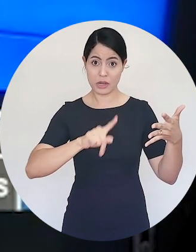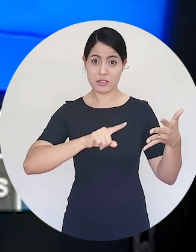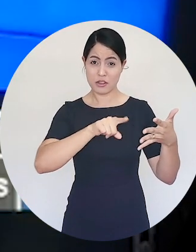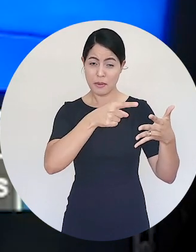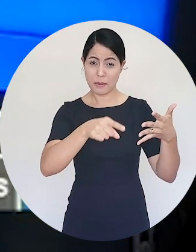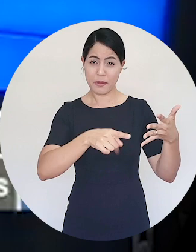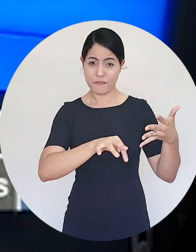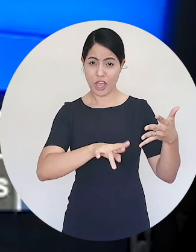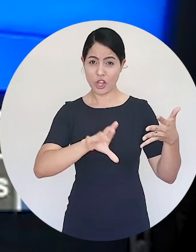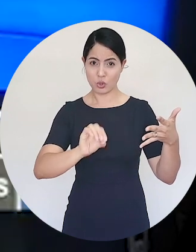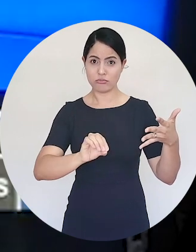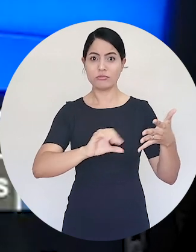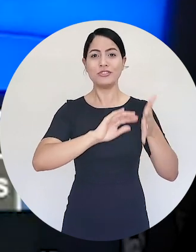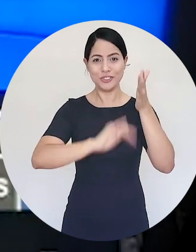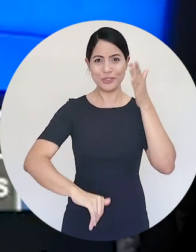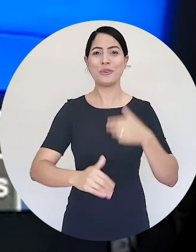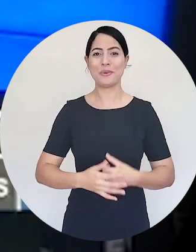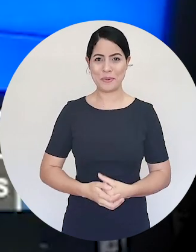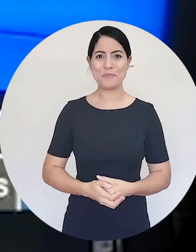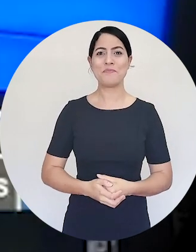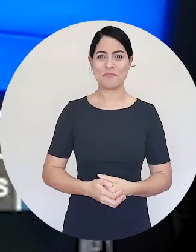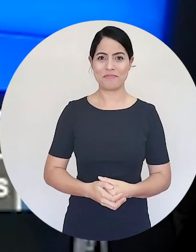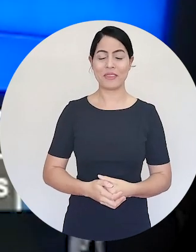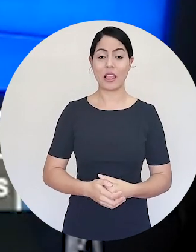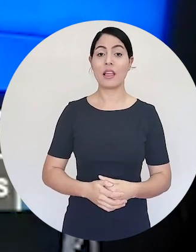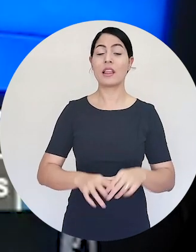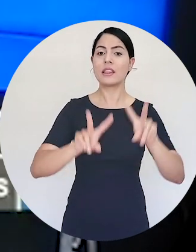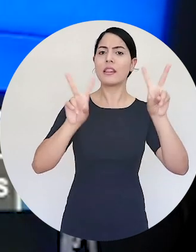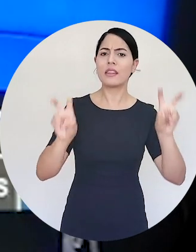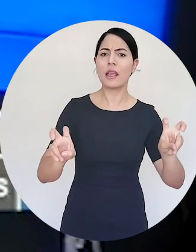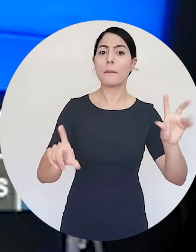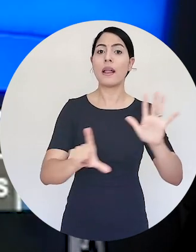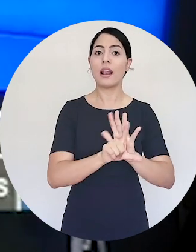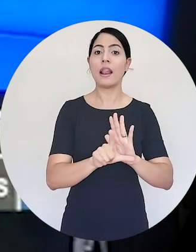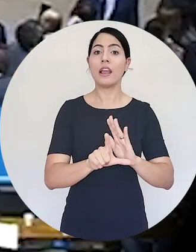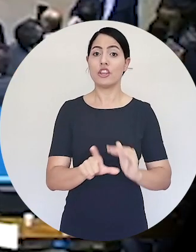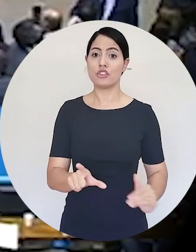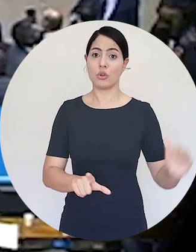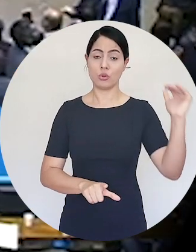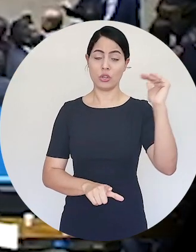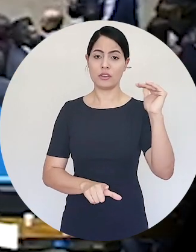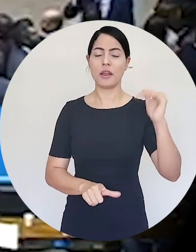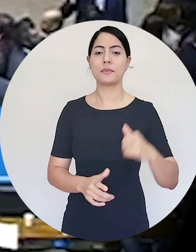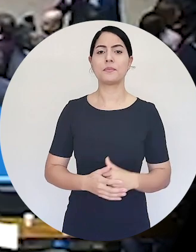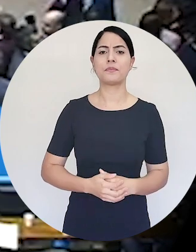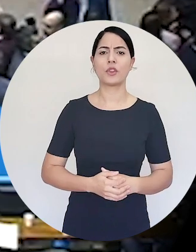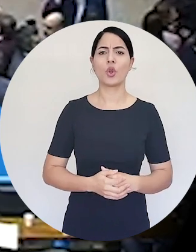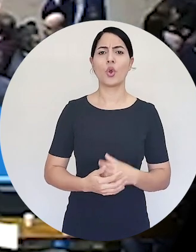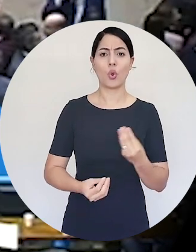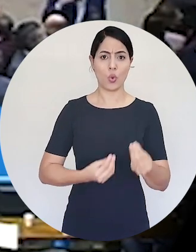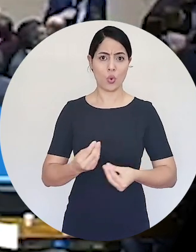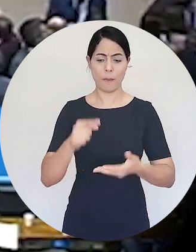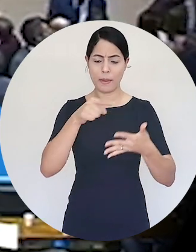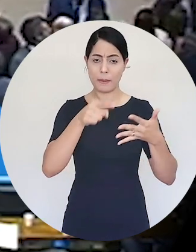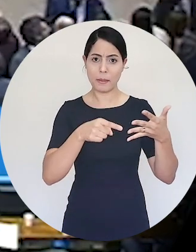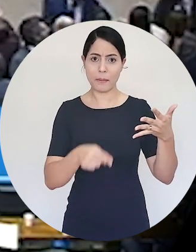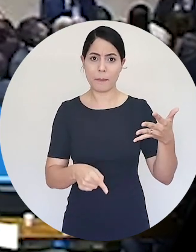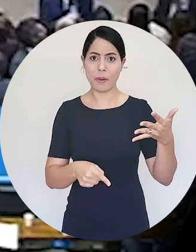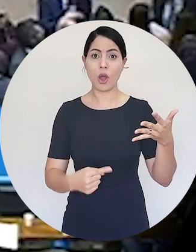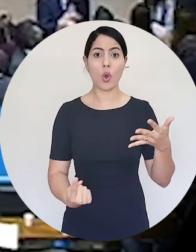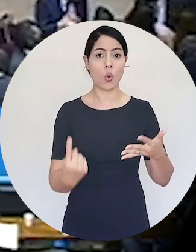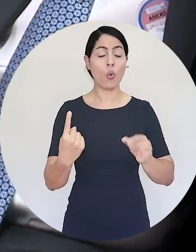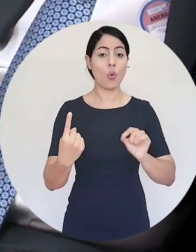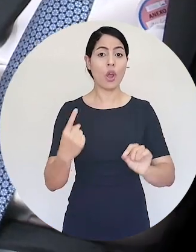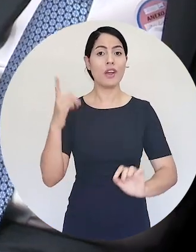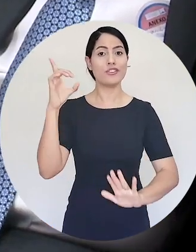18 vetos presidenciais à lei de abuso de autoridade, que atinge agentes públicos. Dentre eles, o que trata das prerrogativas dos